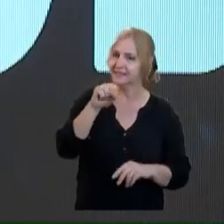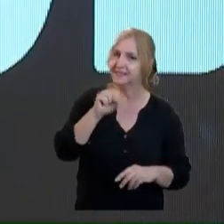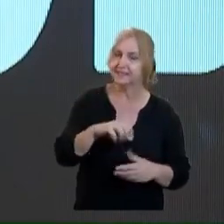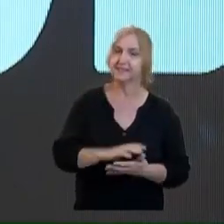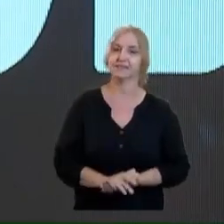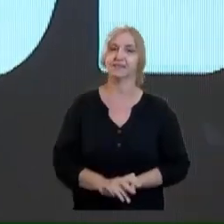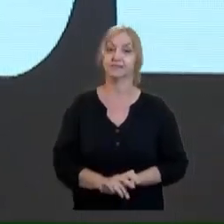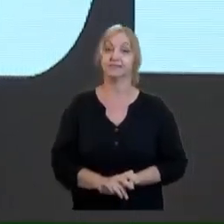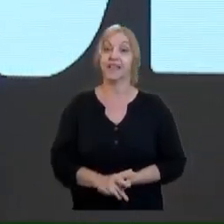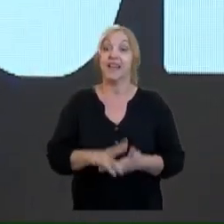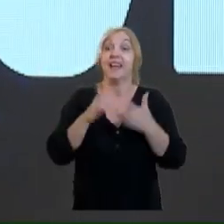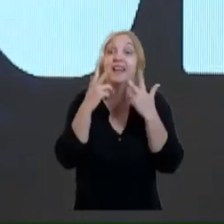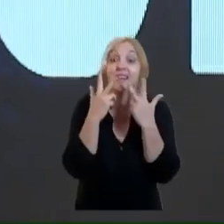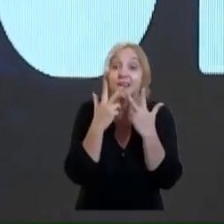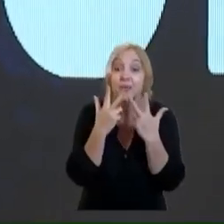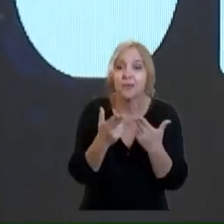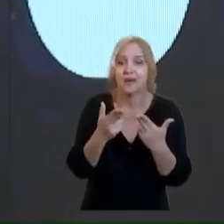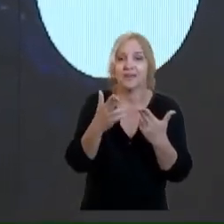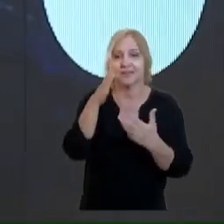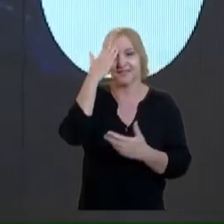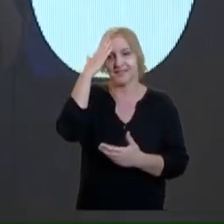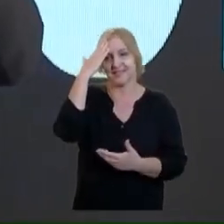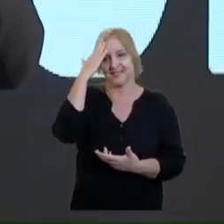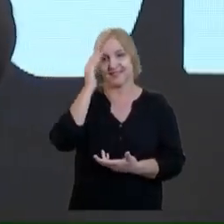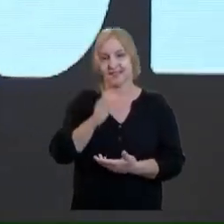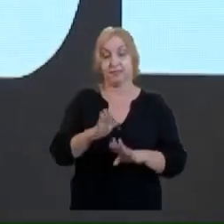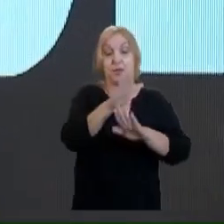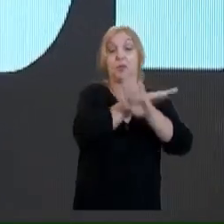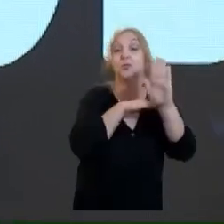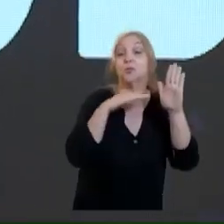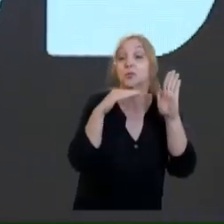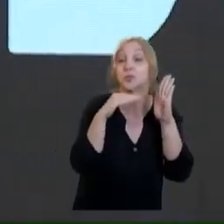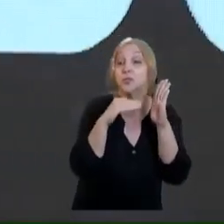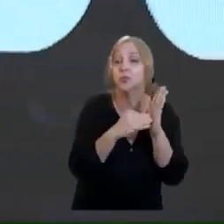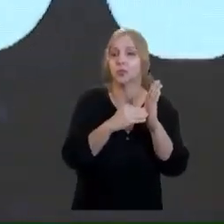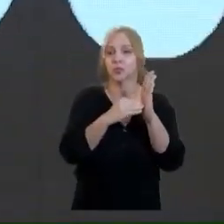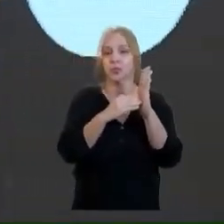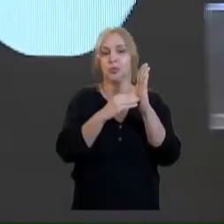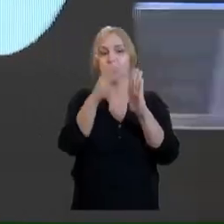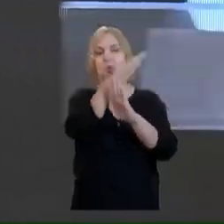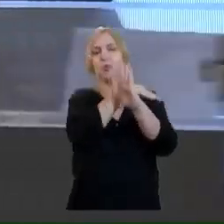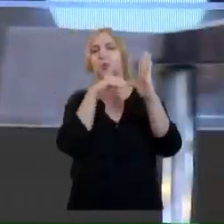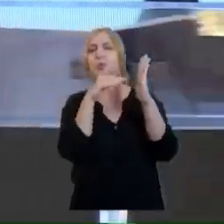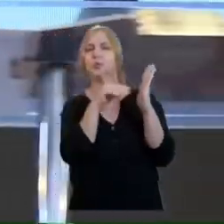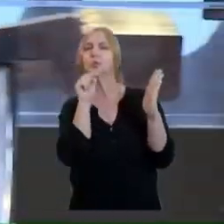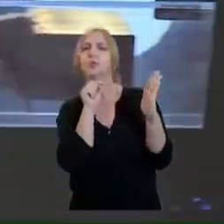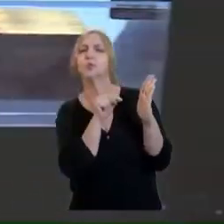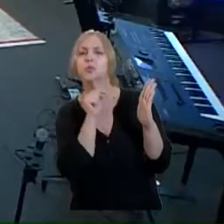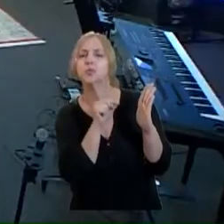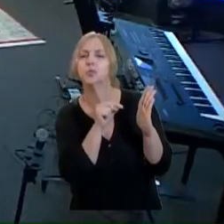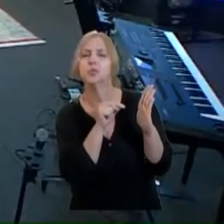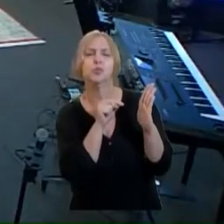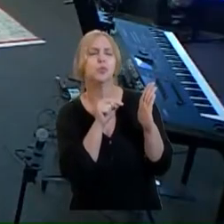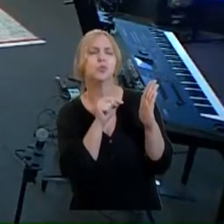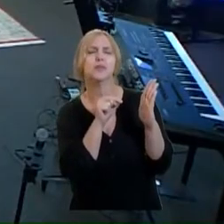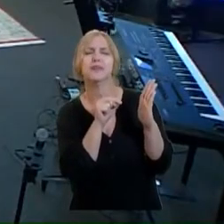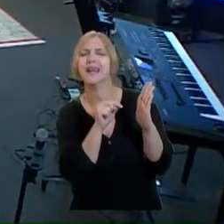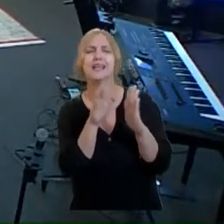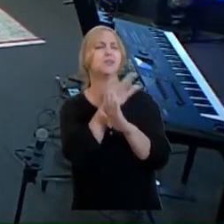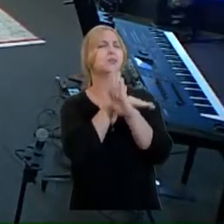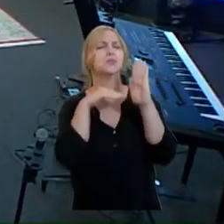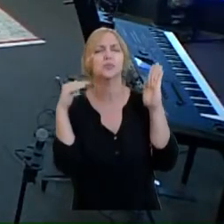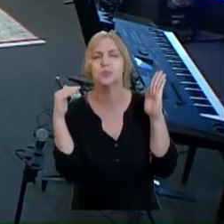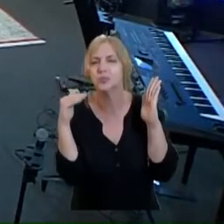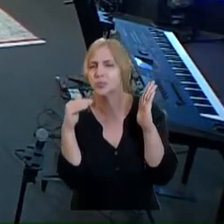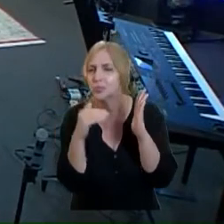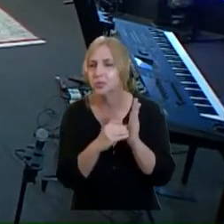Assim também, quando você tem esse entendimento, ou é tudo, e esse tudo é exatamente tudo.